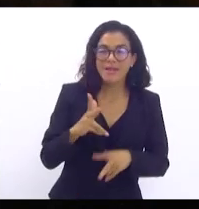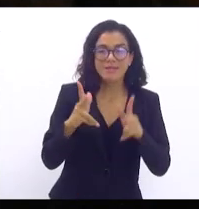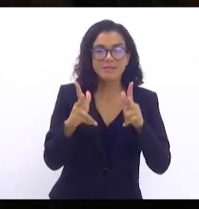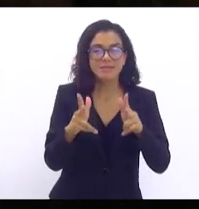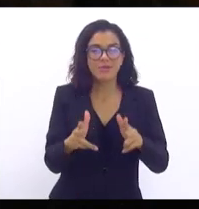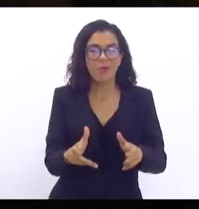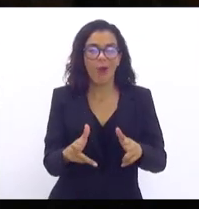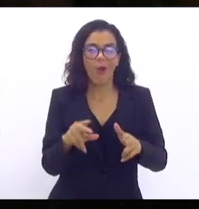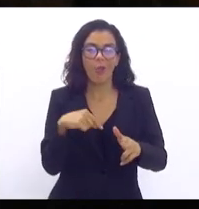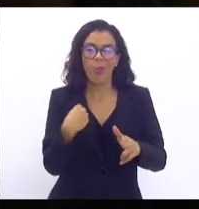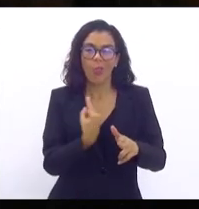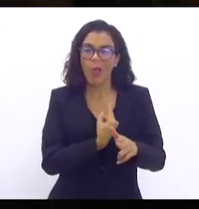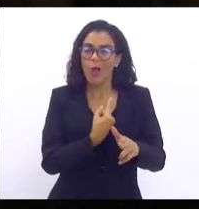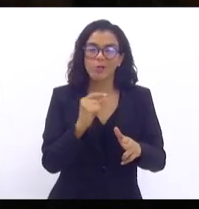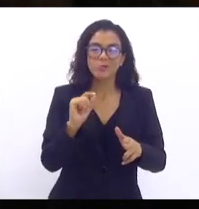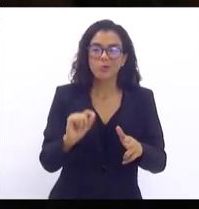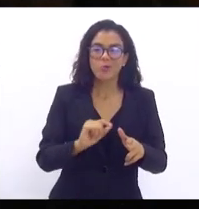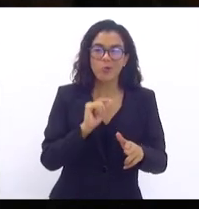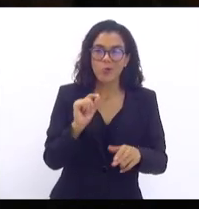cavando